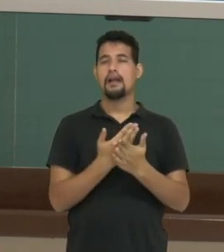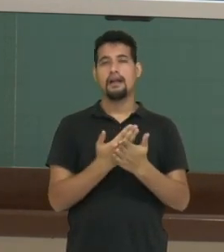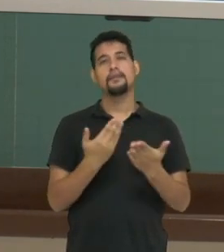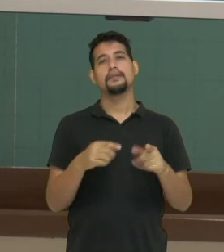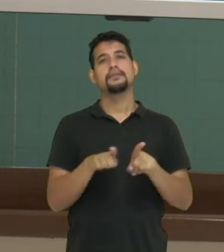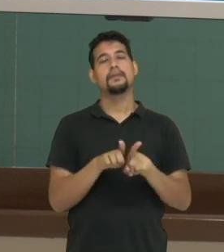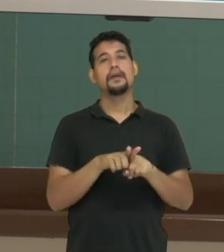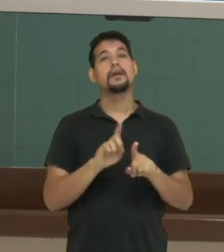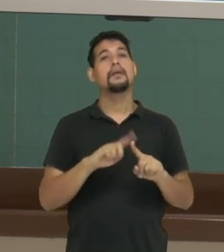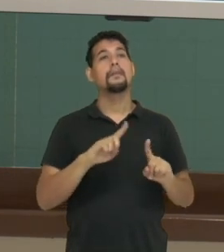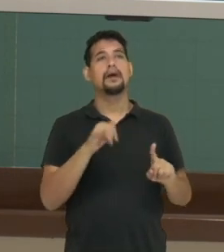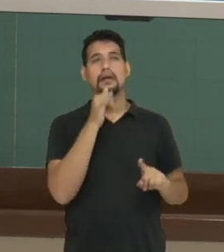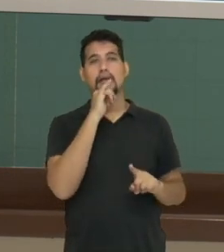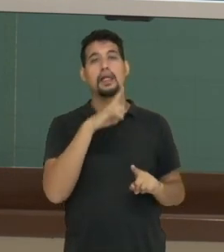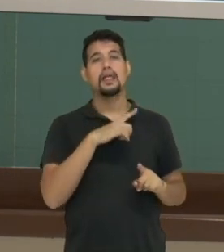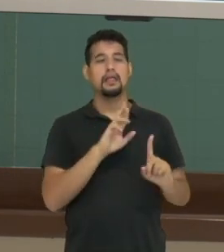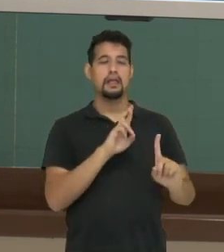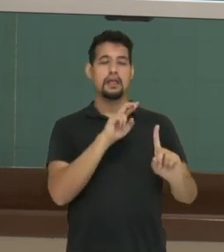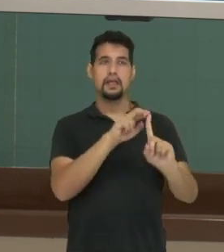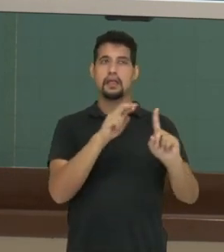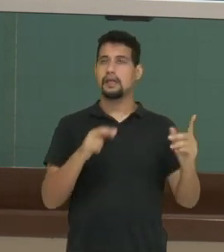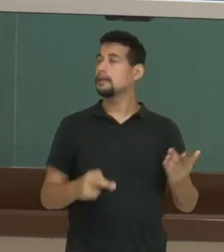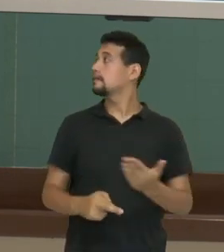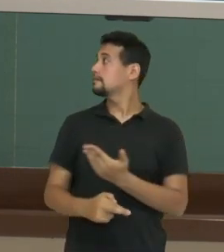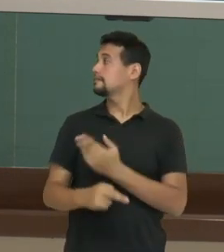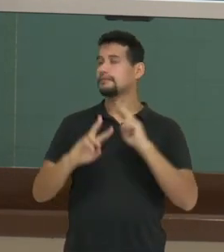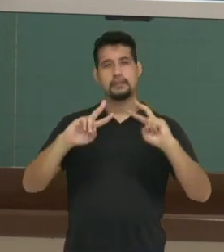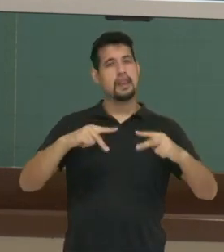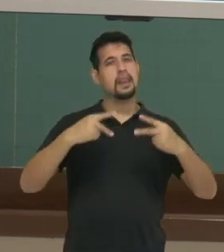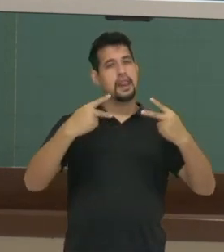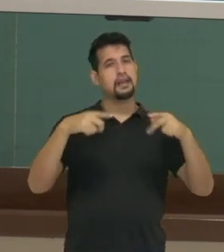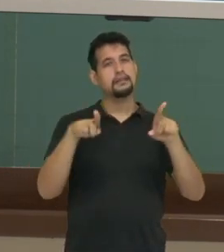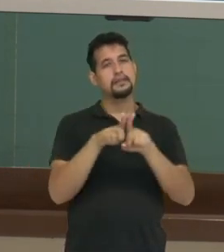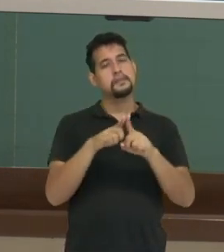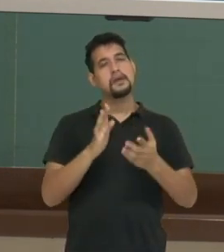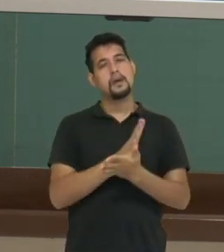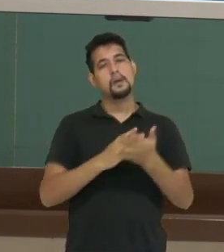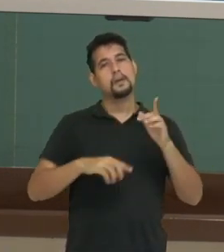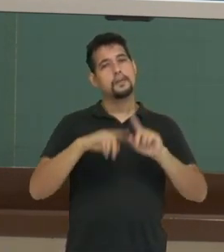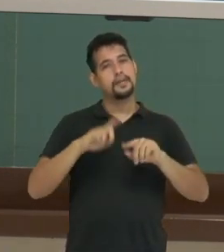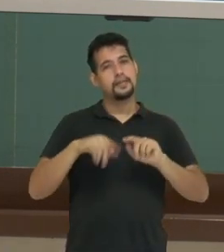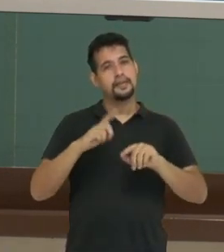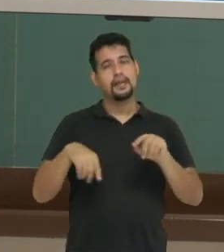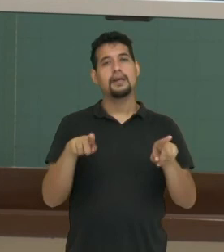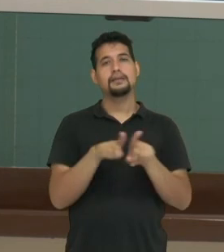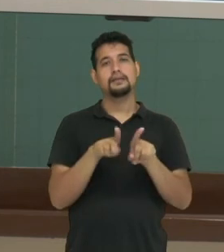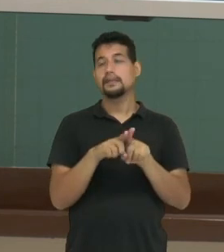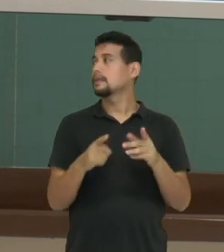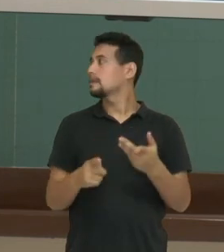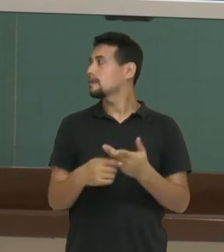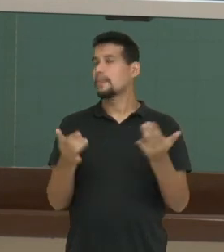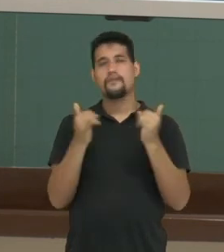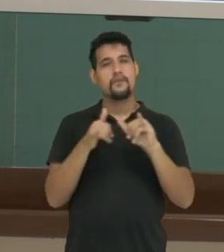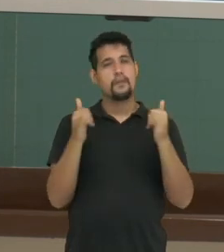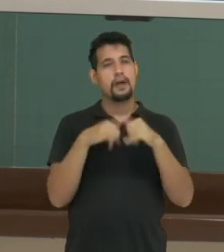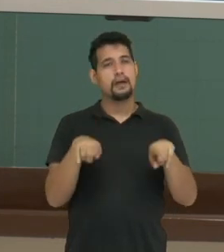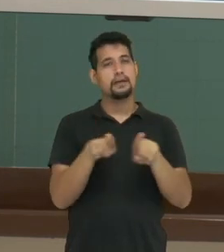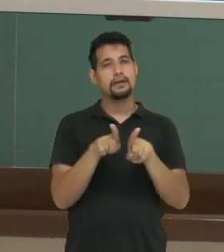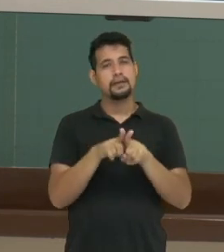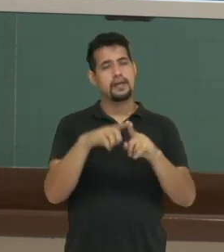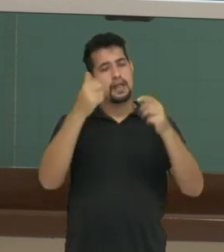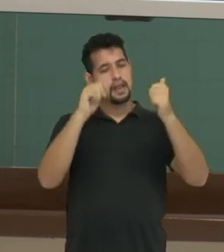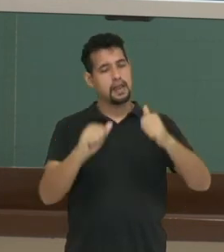aula. Aqui estão mais algumas ideias, alguns materiais para você buscar maiores informações, ampliar o